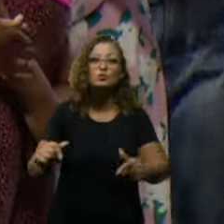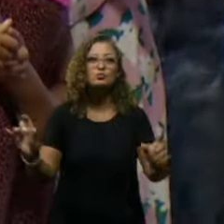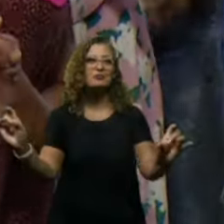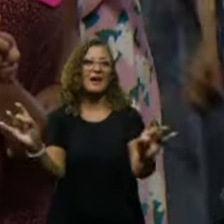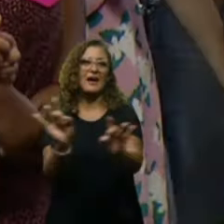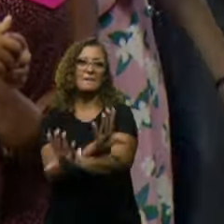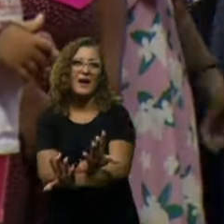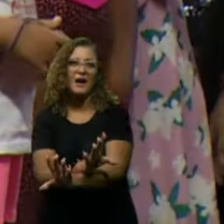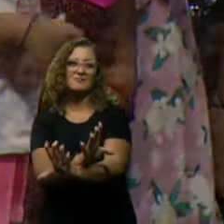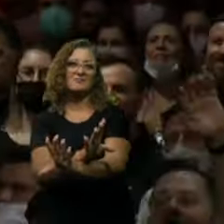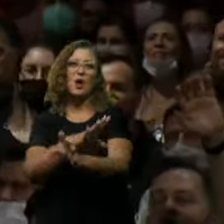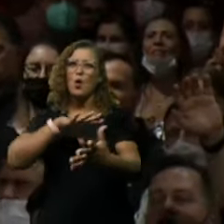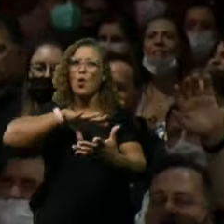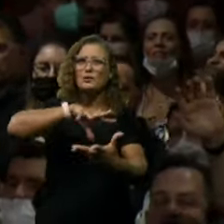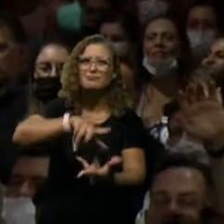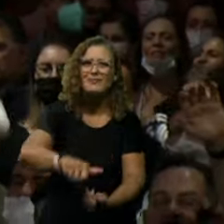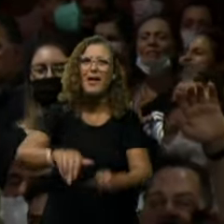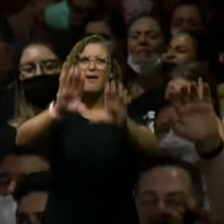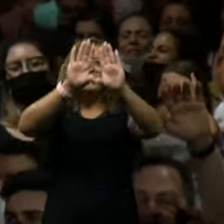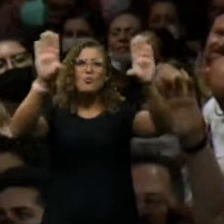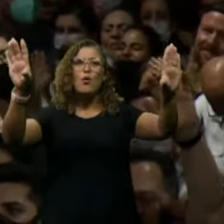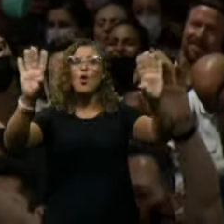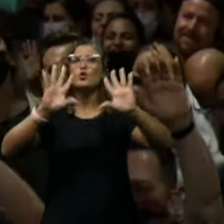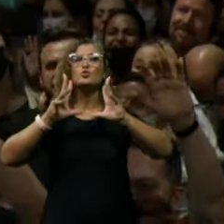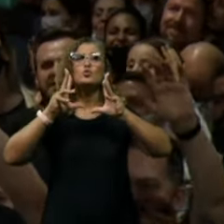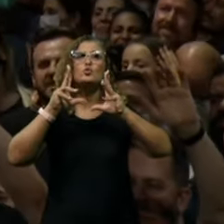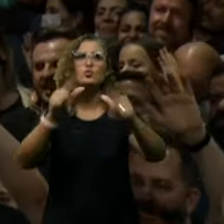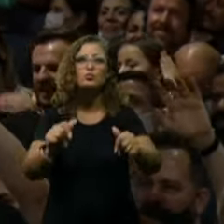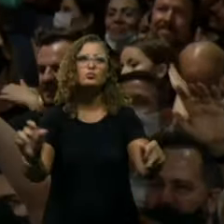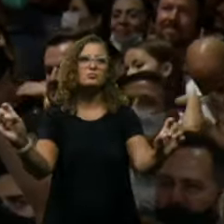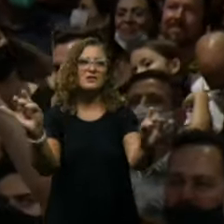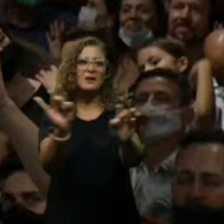nunca aonde é que são os crentes